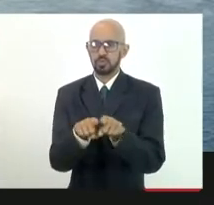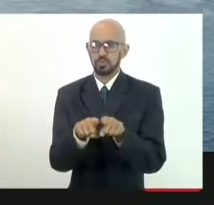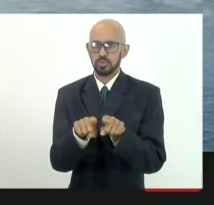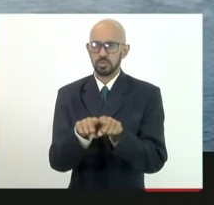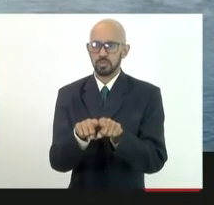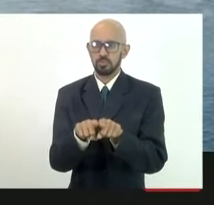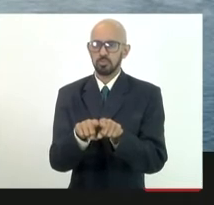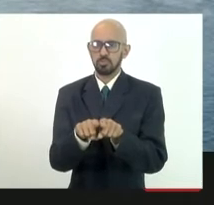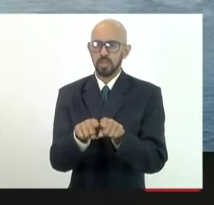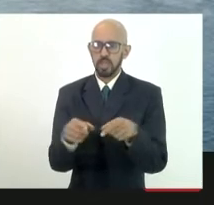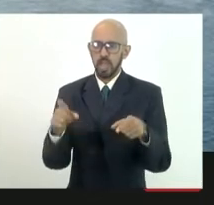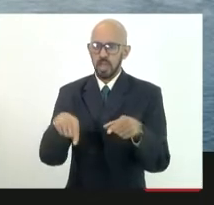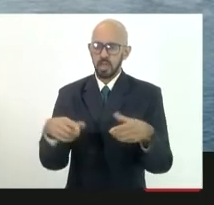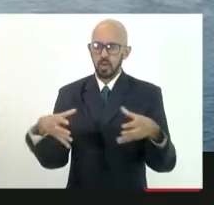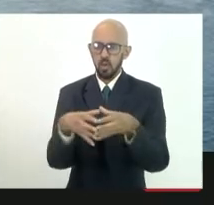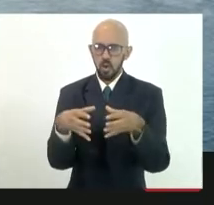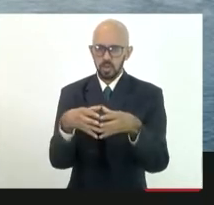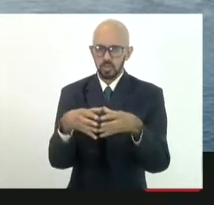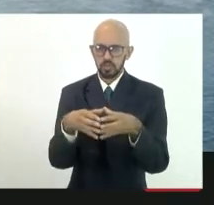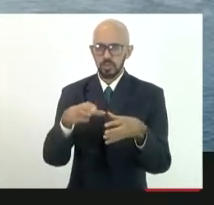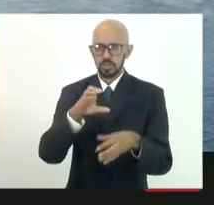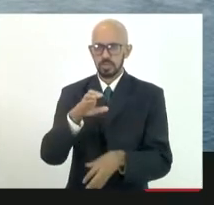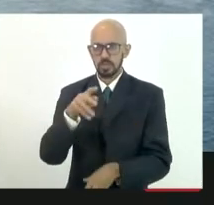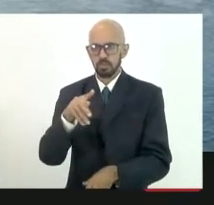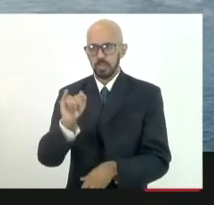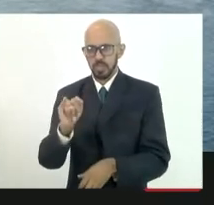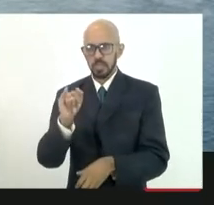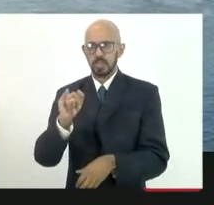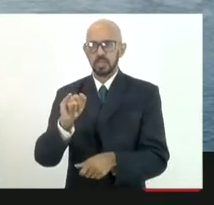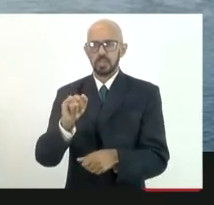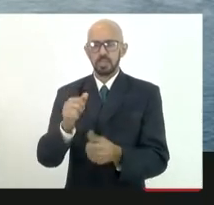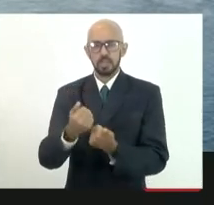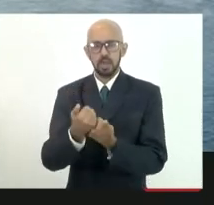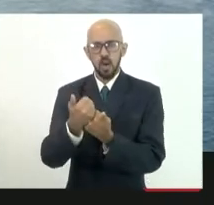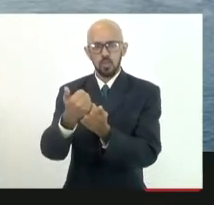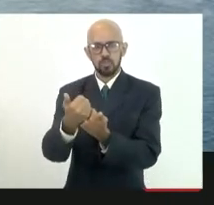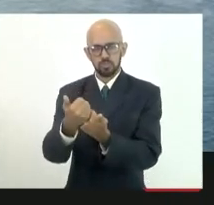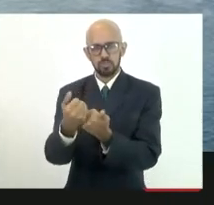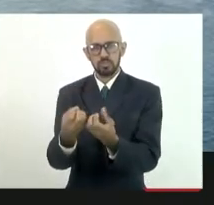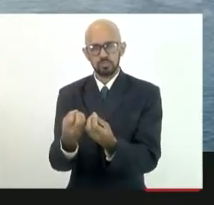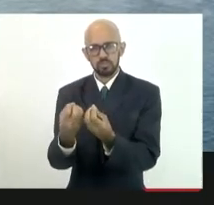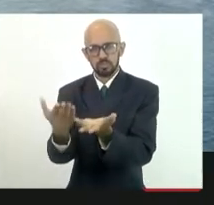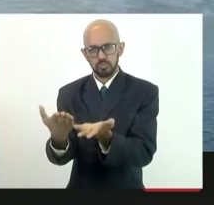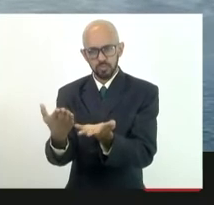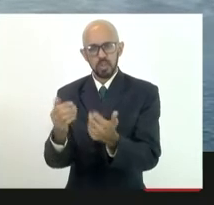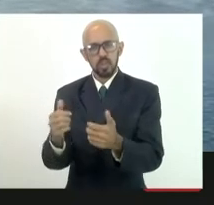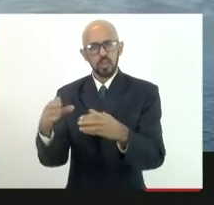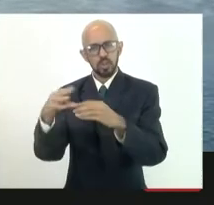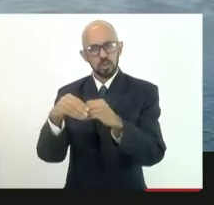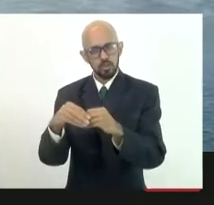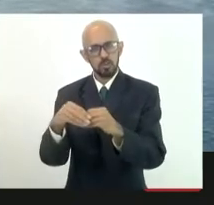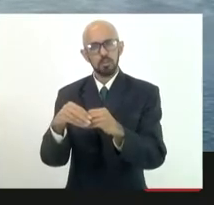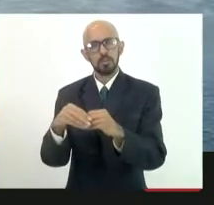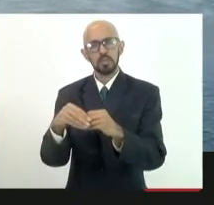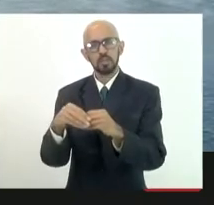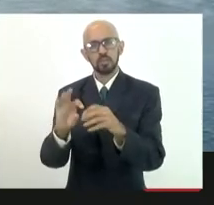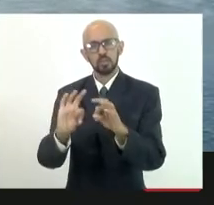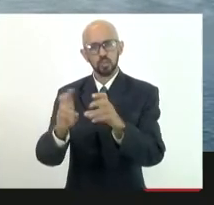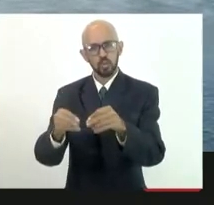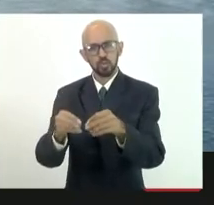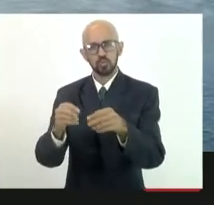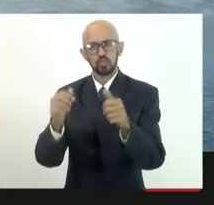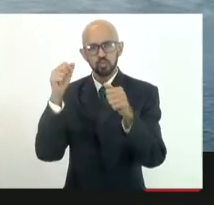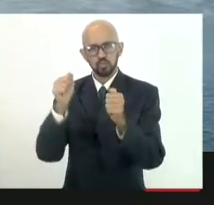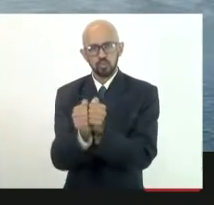coletivamente, e essa CPI traz essa grande contribuição, onde todos estão pensando, articulando junto, para a gente